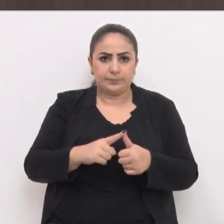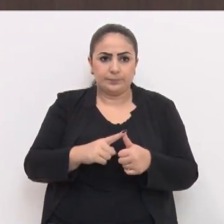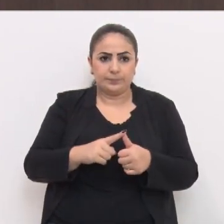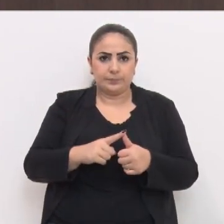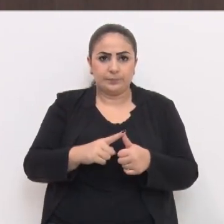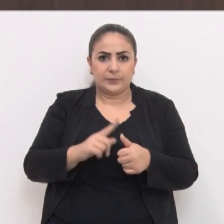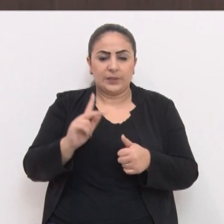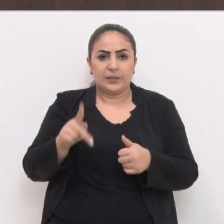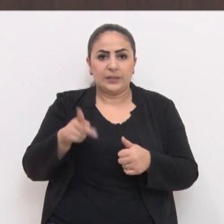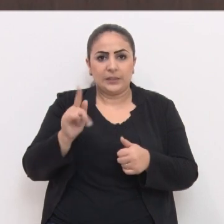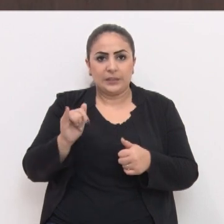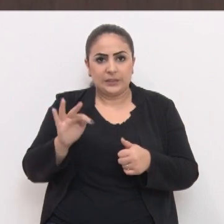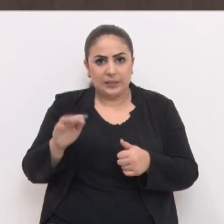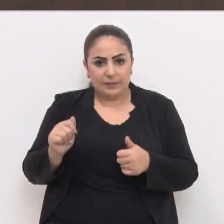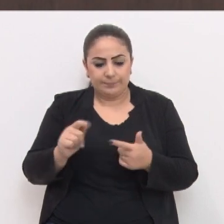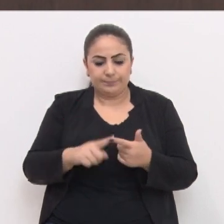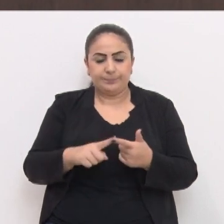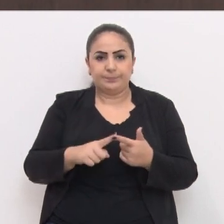Kita,